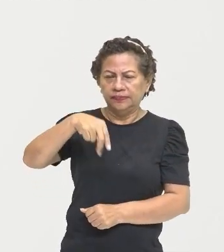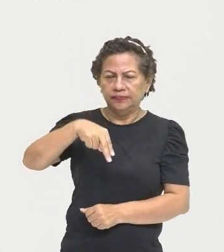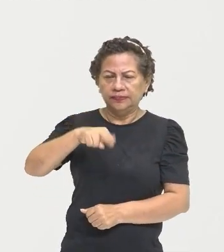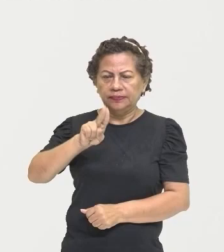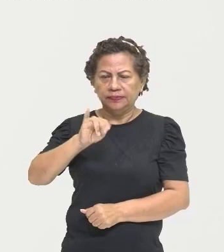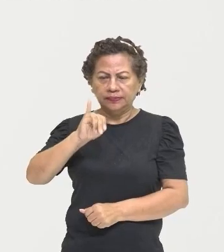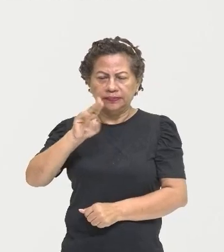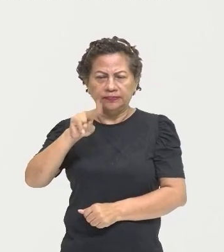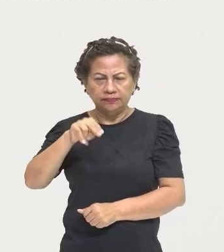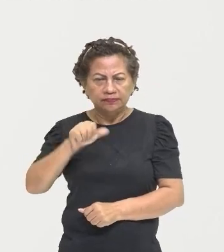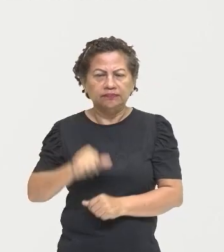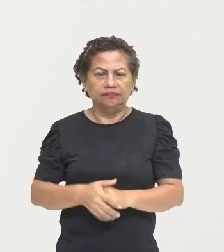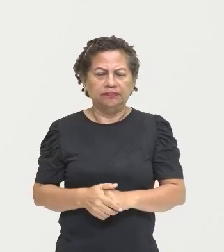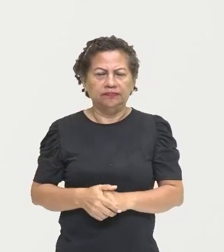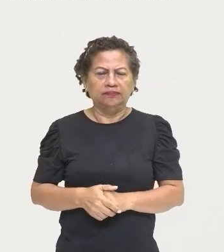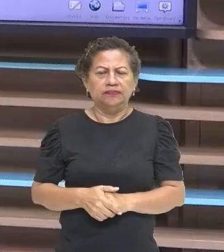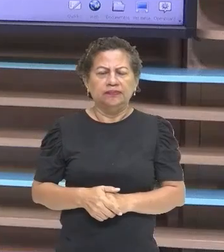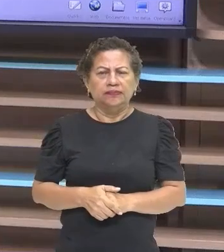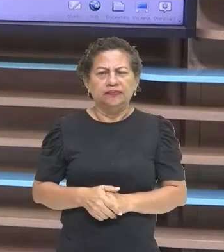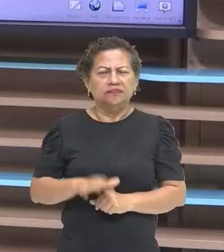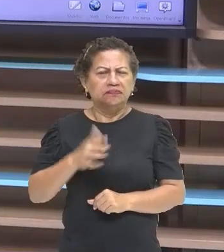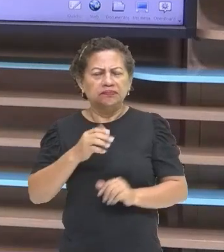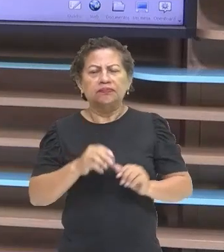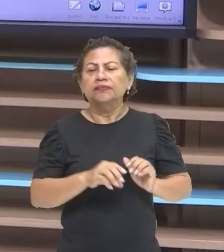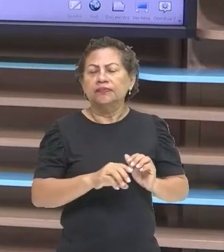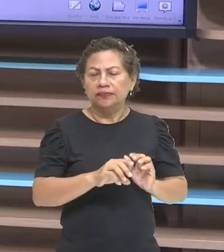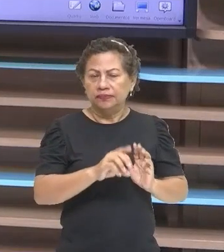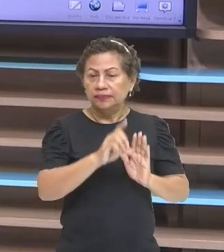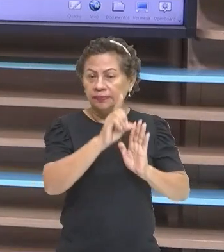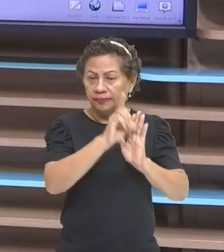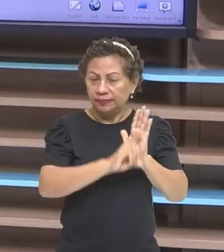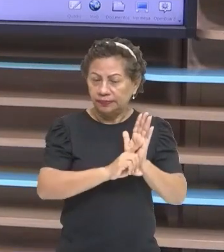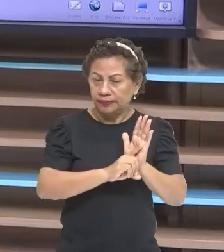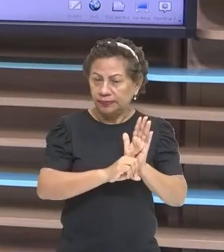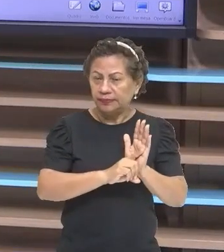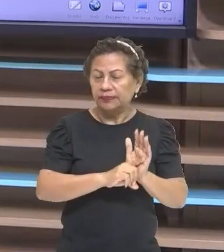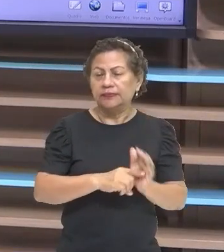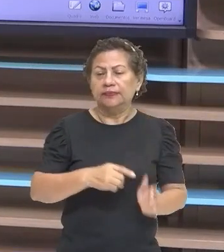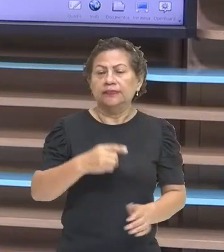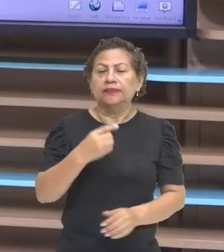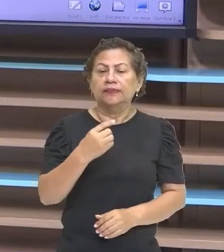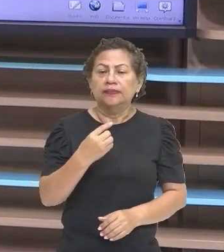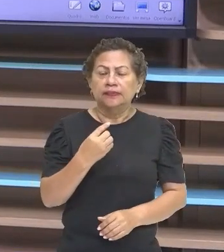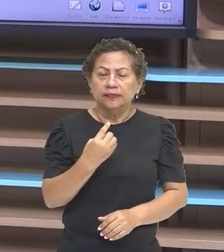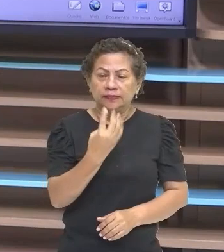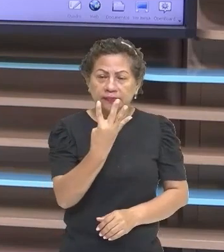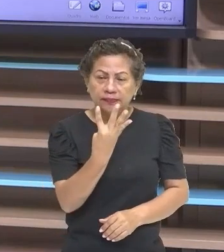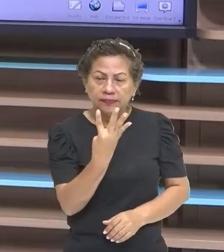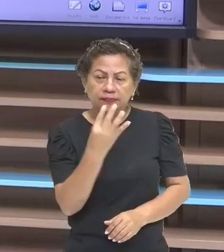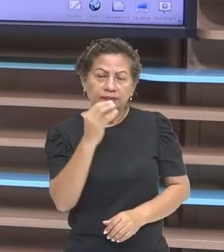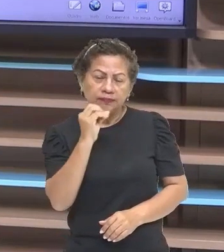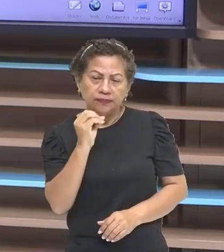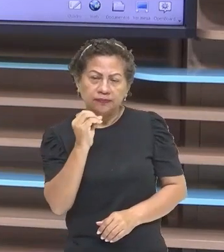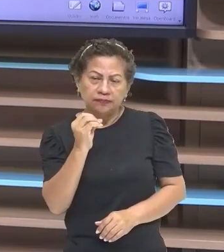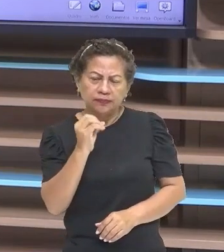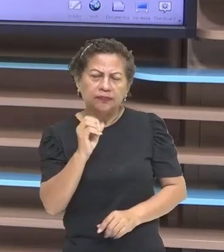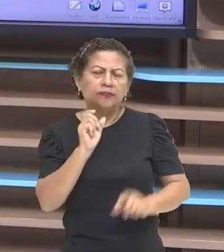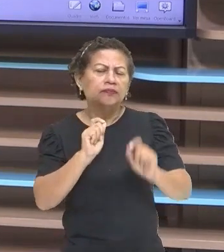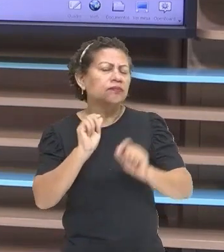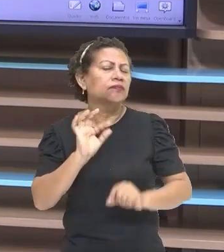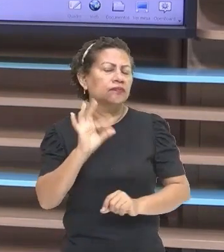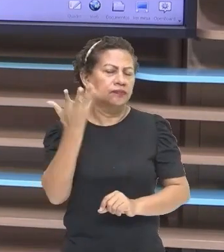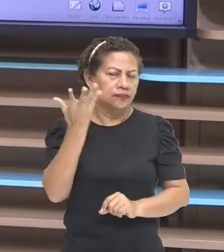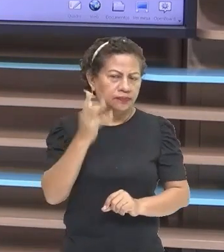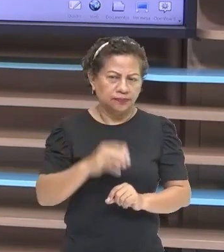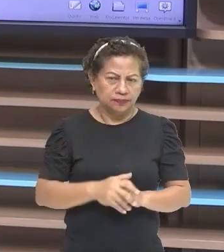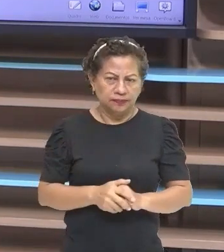industrializar, principalmente lá pela década de 40, que na realidade a industrialização ela se intensifica, o que acontece?